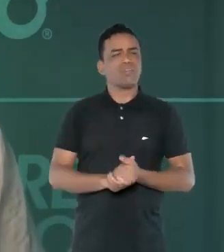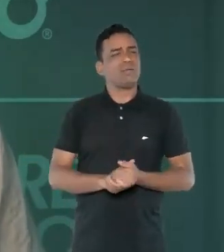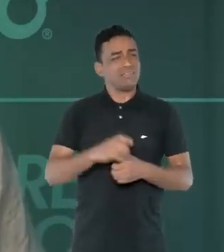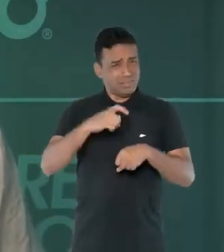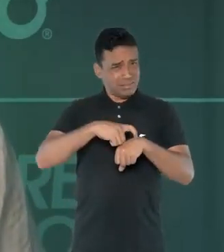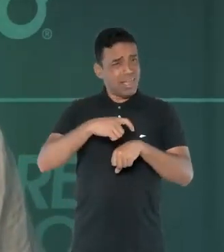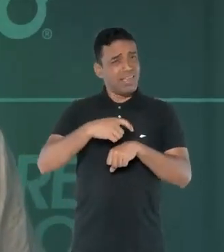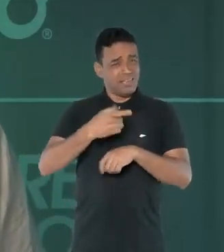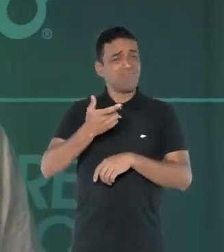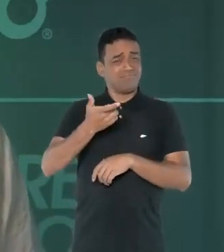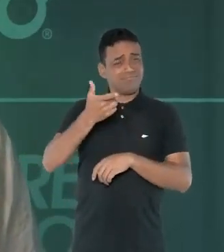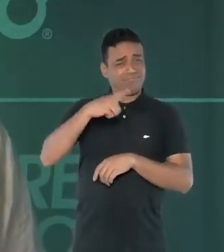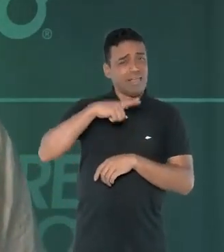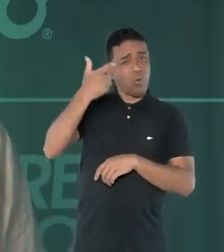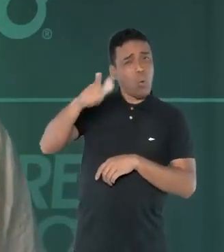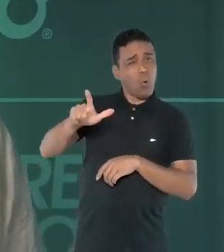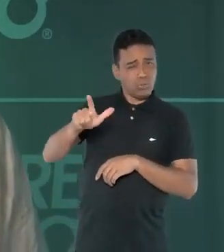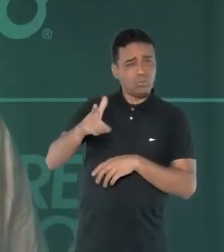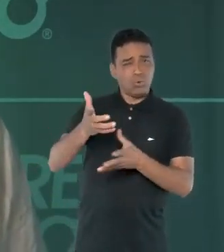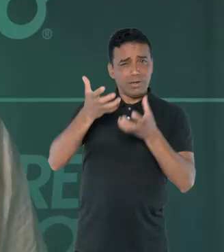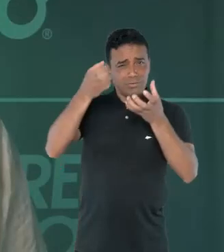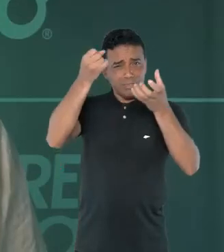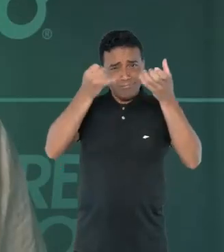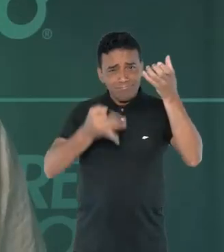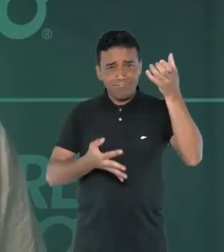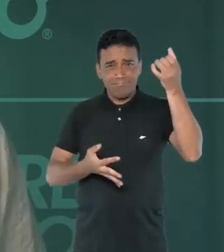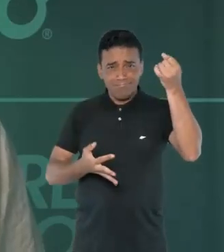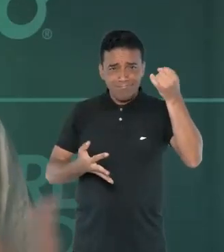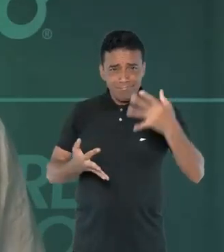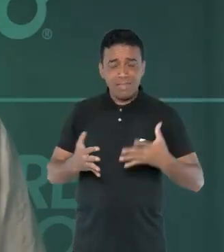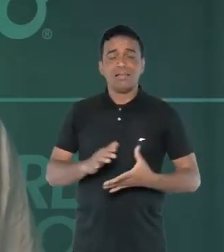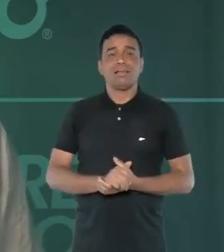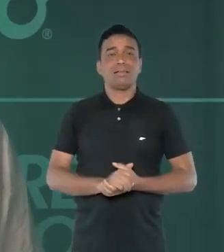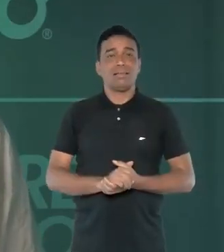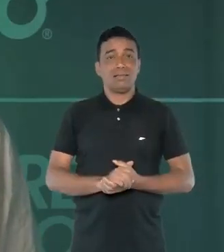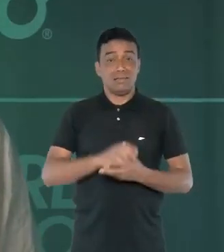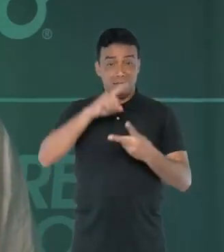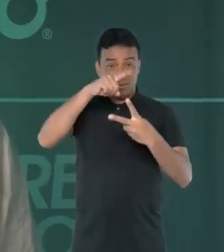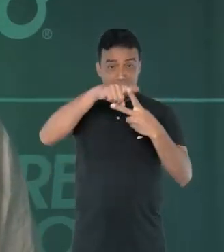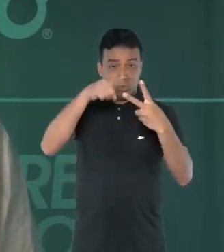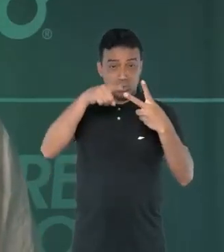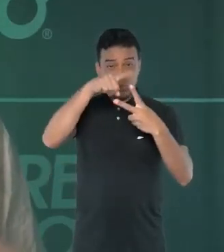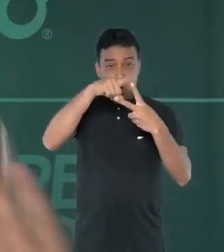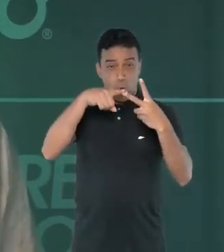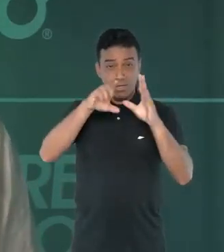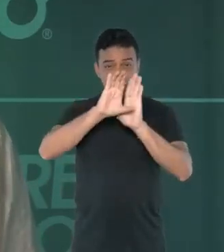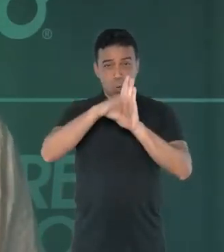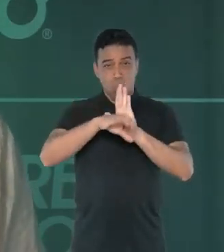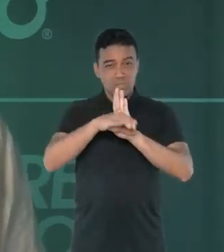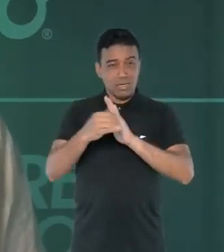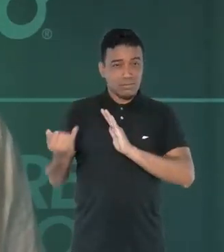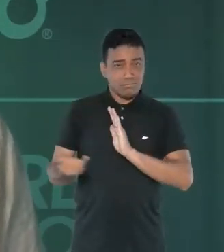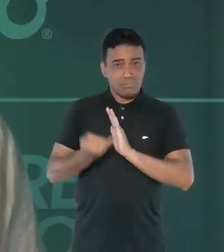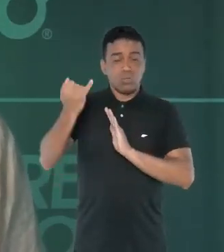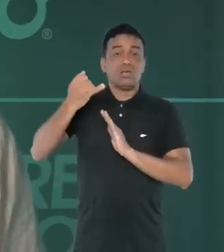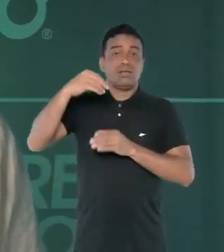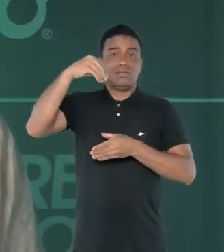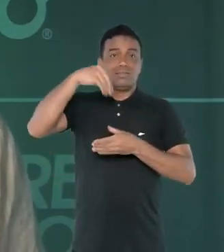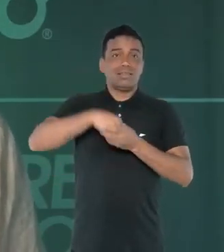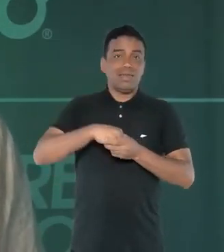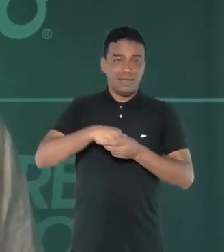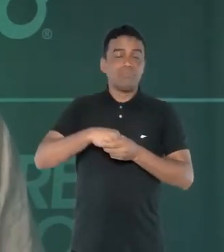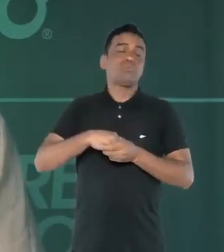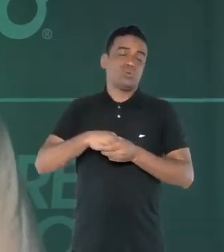eu queria muito te ouvir falar sobre, que são outros dois conceitos que me parecem muito importantes na obra